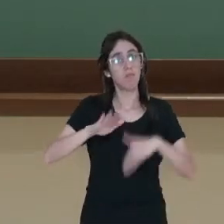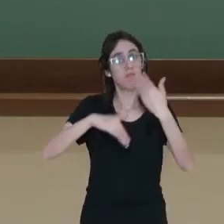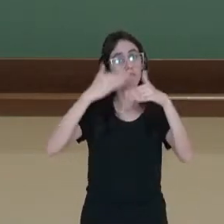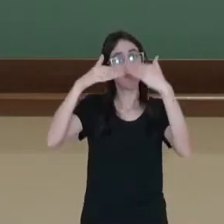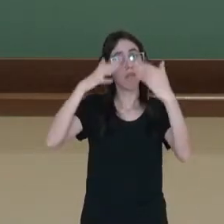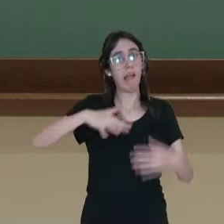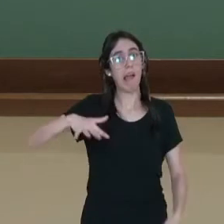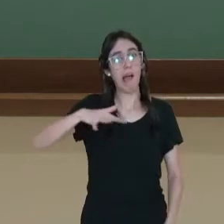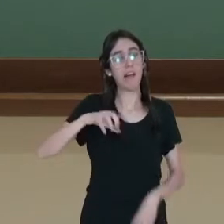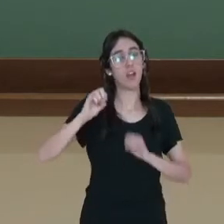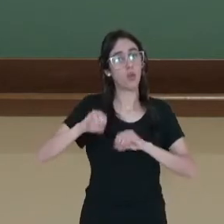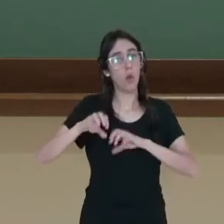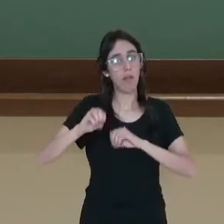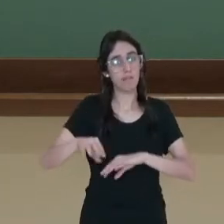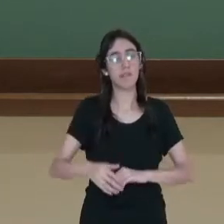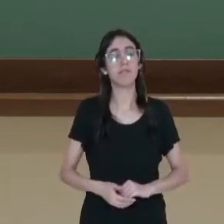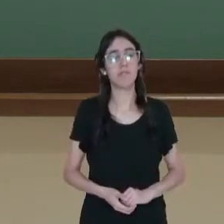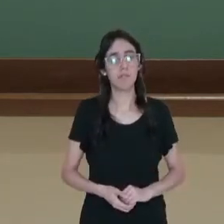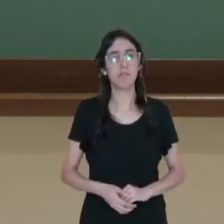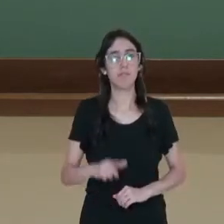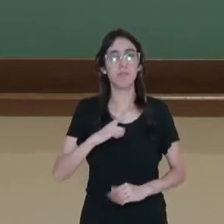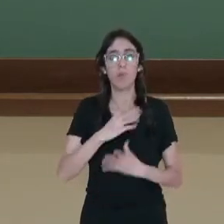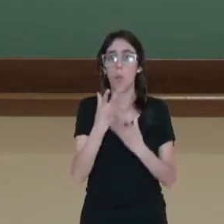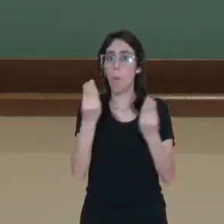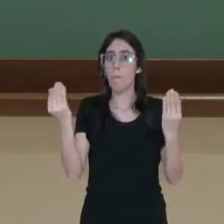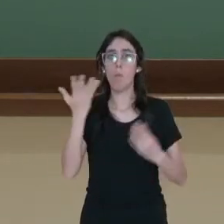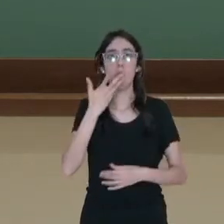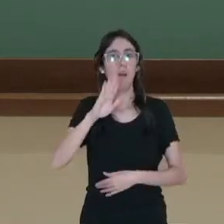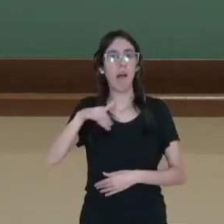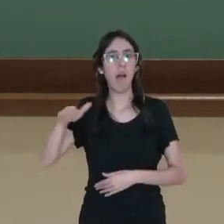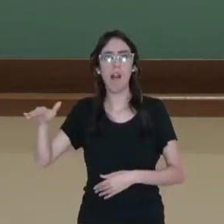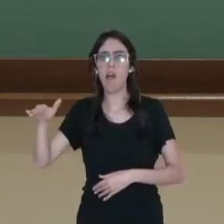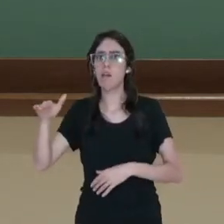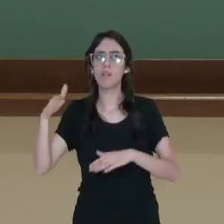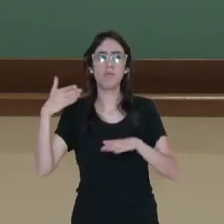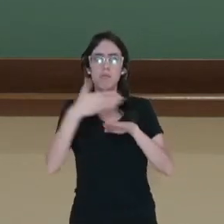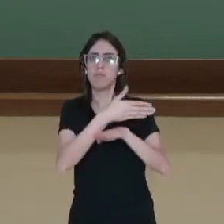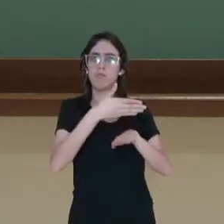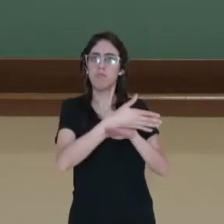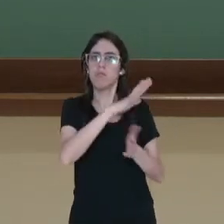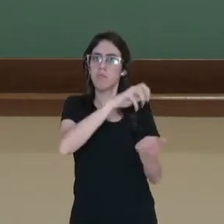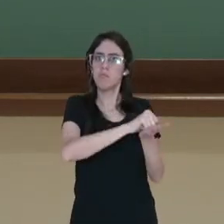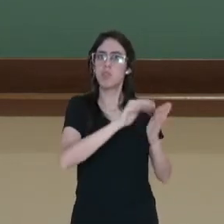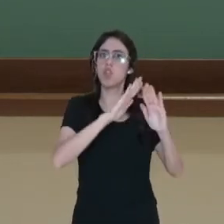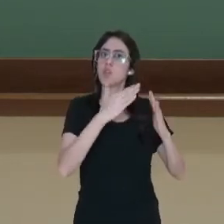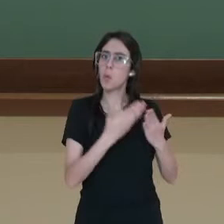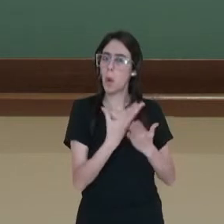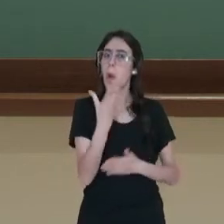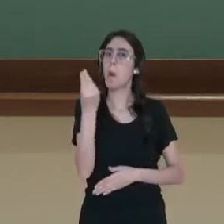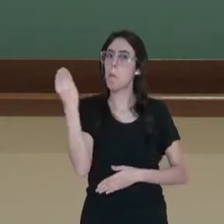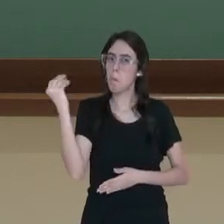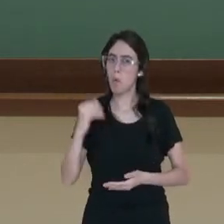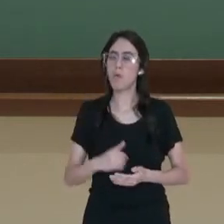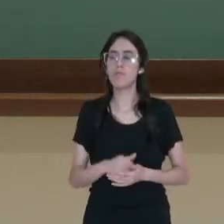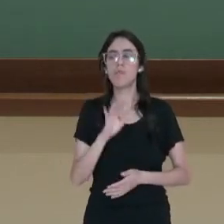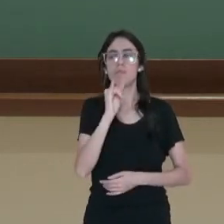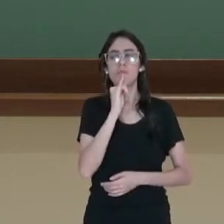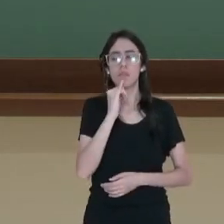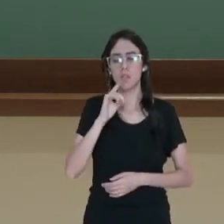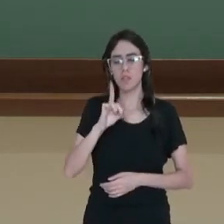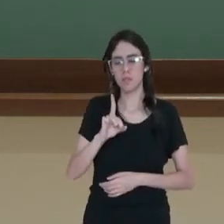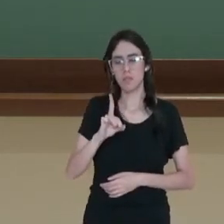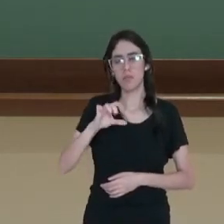educação. O aumento do número de crianças na escola foi uma marca do governo Fernando Henrique Cardoso. Por exemplo, em